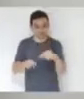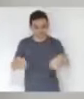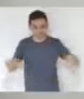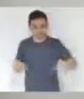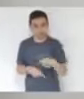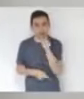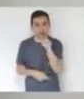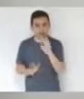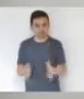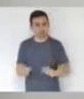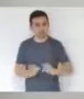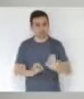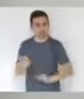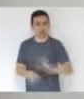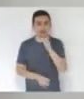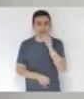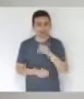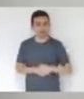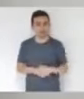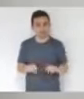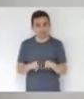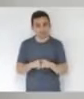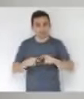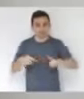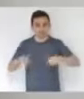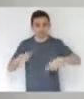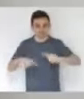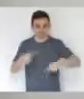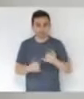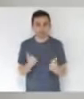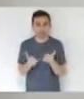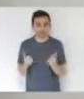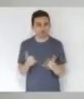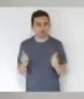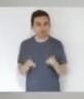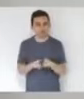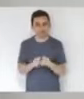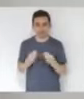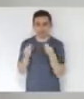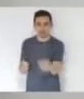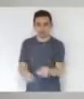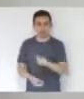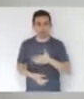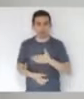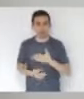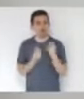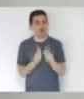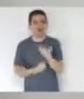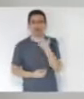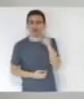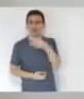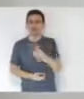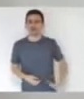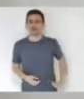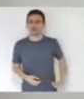Casam planejados, onde o gerador de energia vai ser entregue agora em agosto. Como falar que em 5 meses, fazendo tudo isso